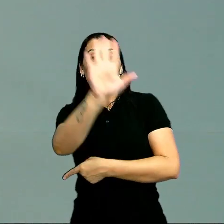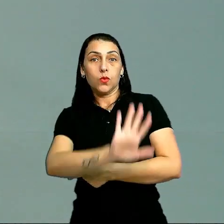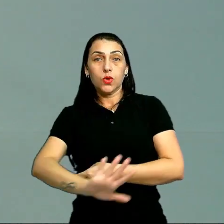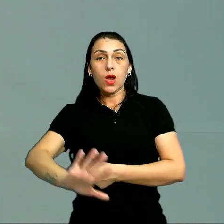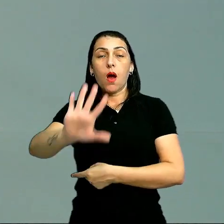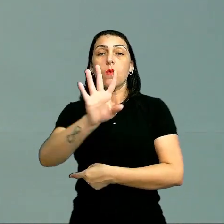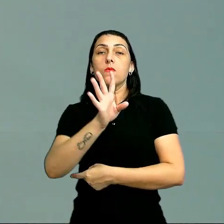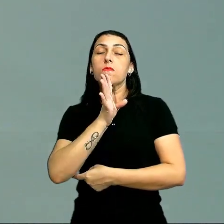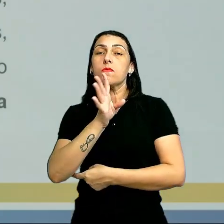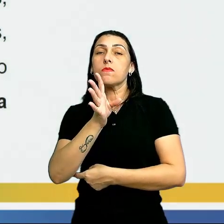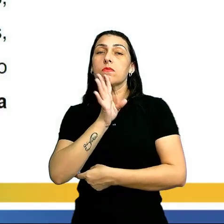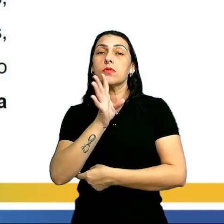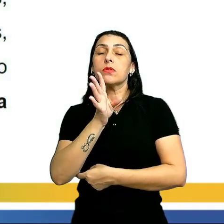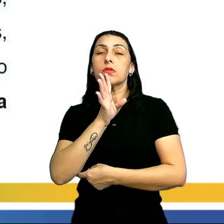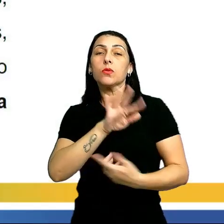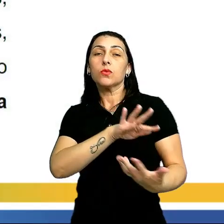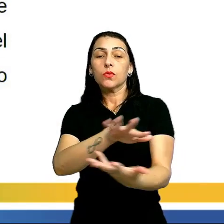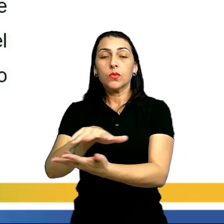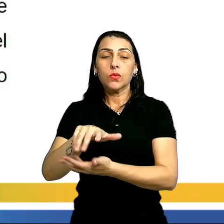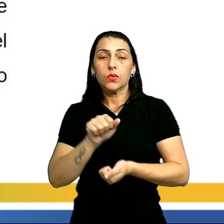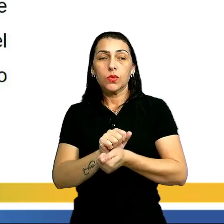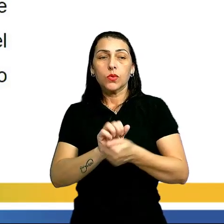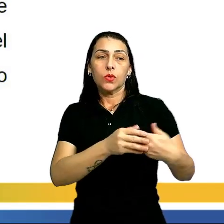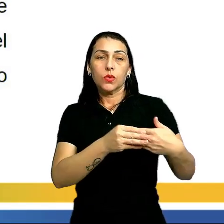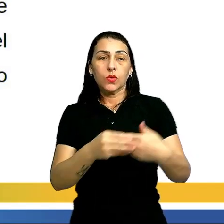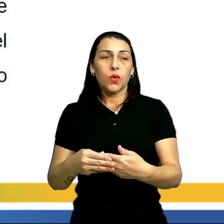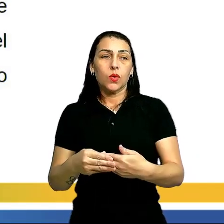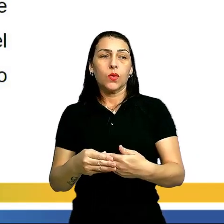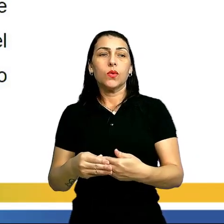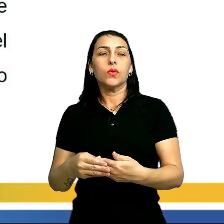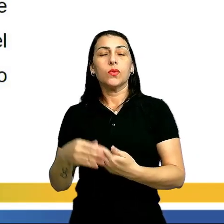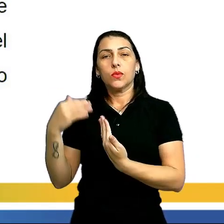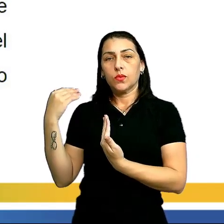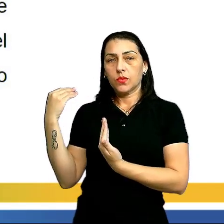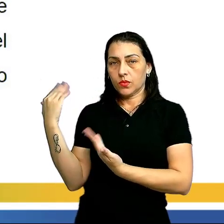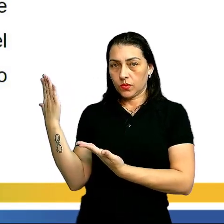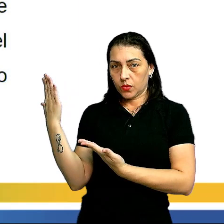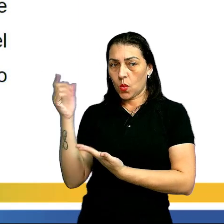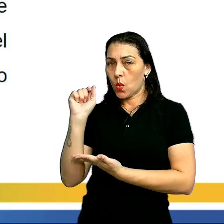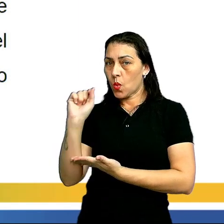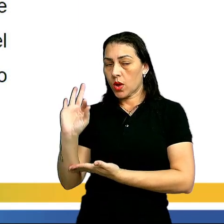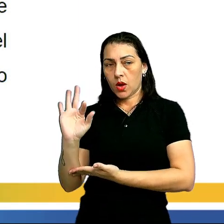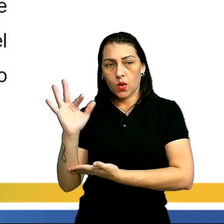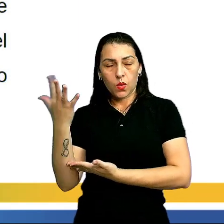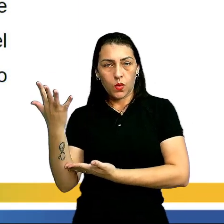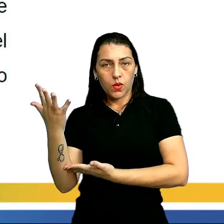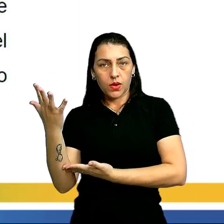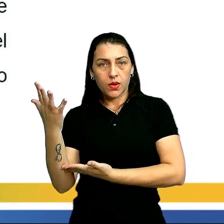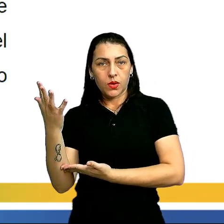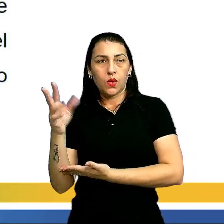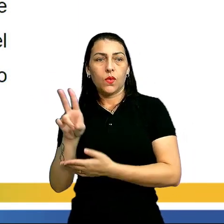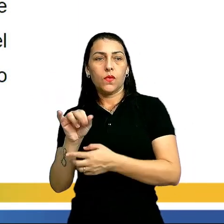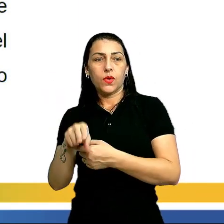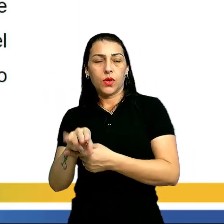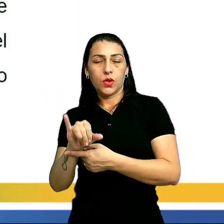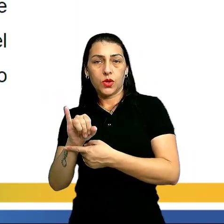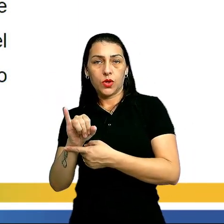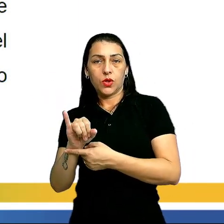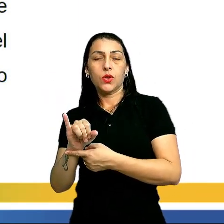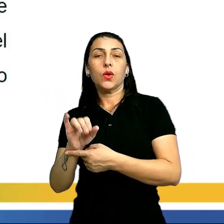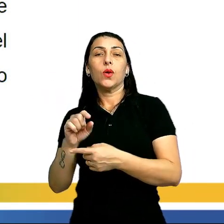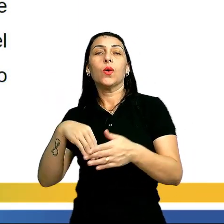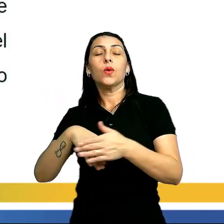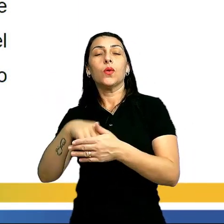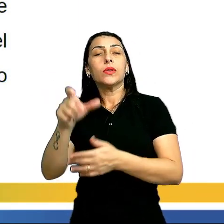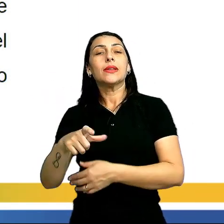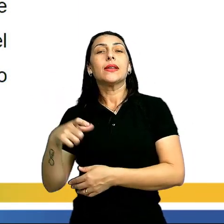muito conhecido mundialmente. Eu trouxe, inclusive, o que aconteceu aqui, né? O Vini Júnior é um dos nossos